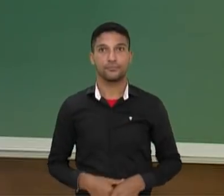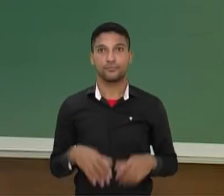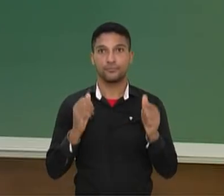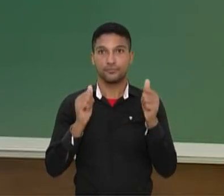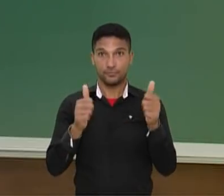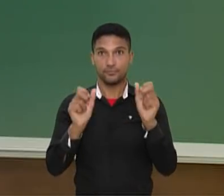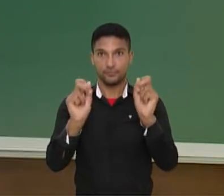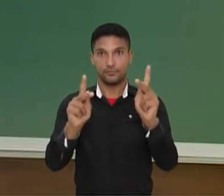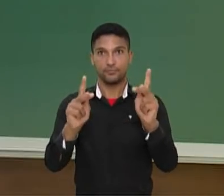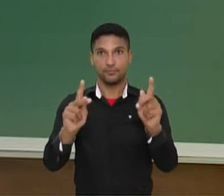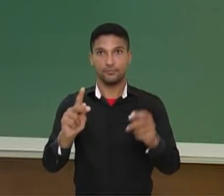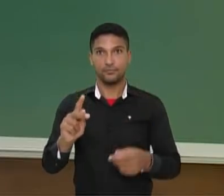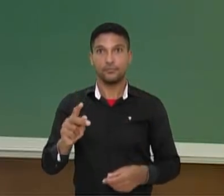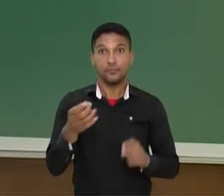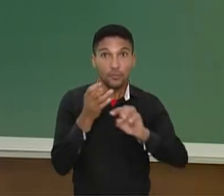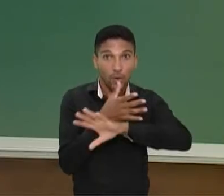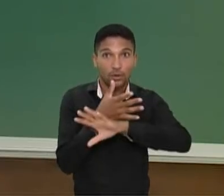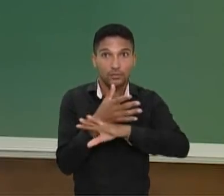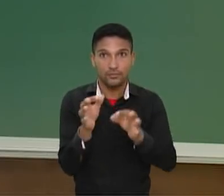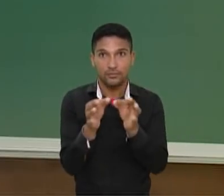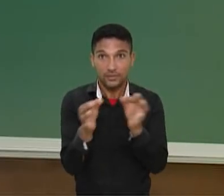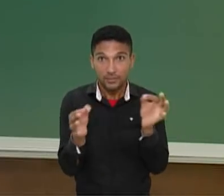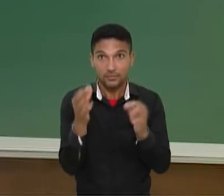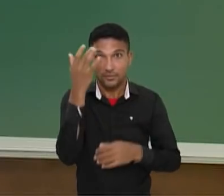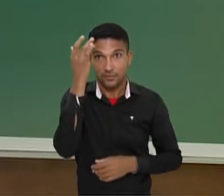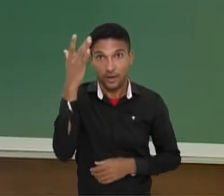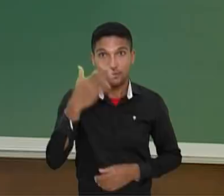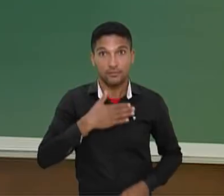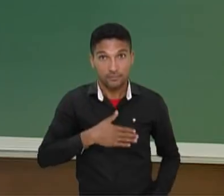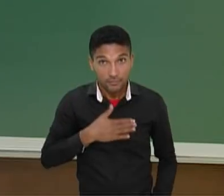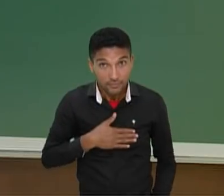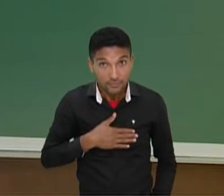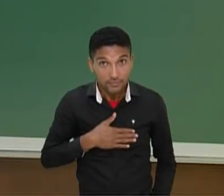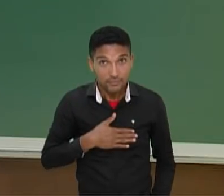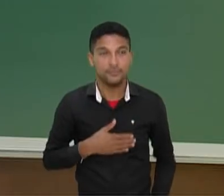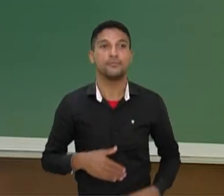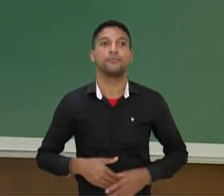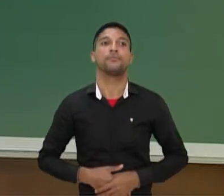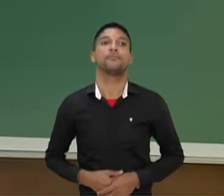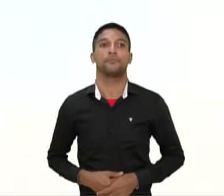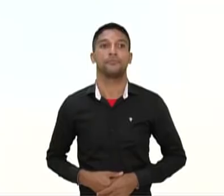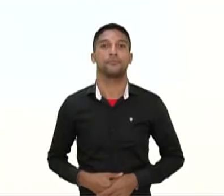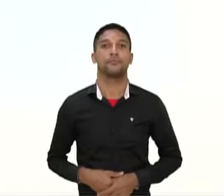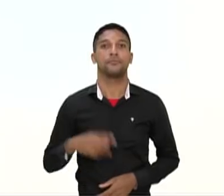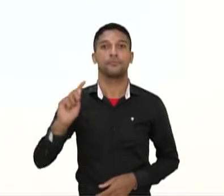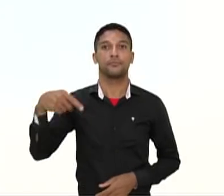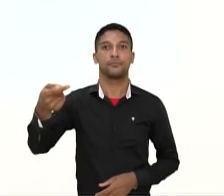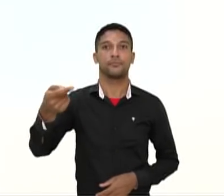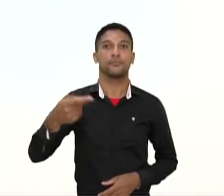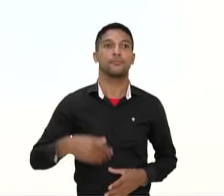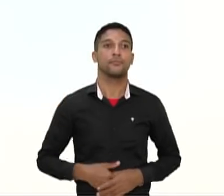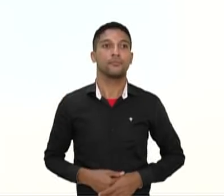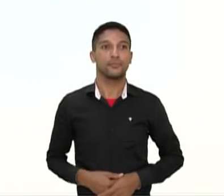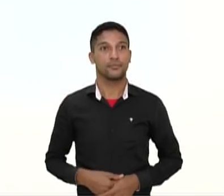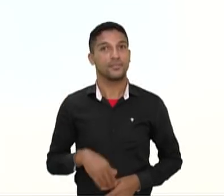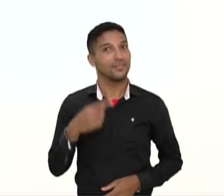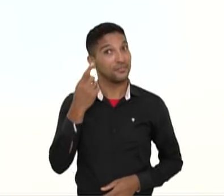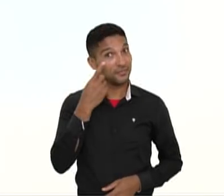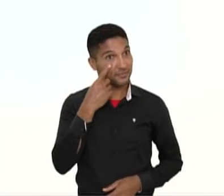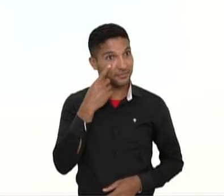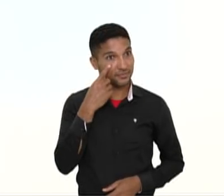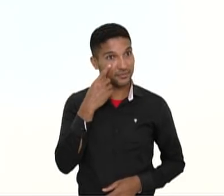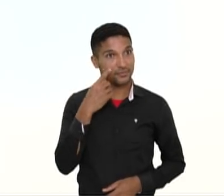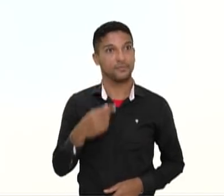Ok? Fechado esse? Simples, fácil, tranquilo? Próximo. Olha a figurinha